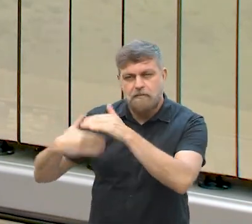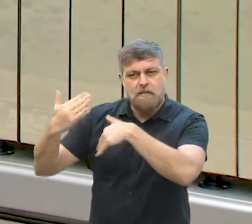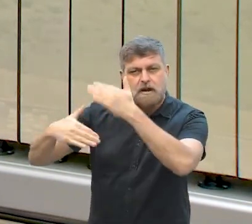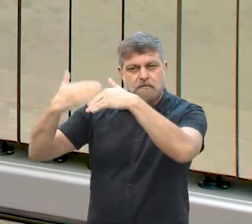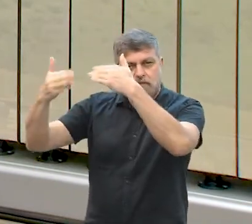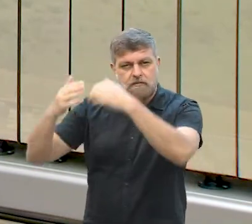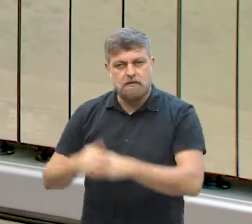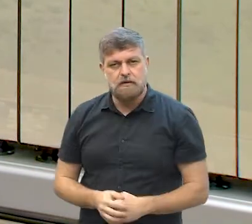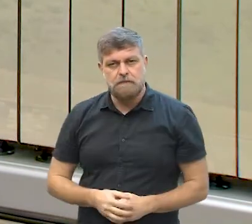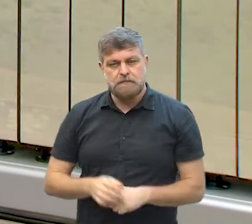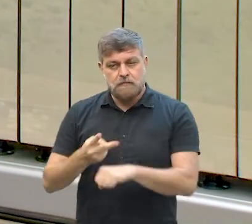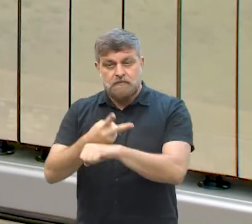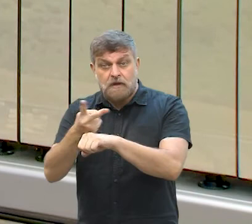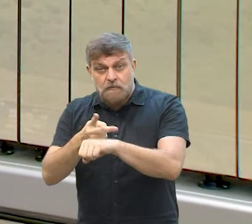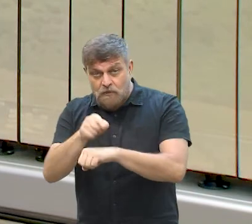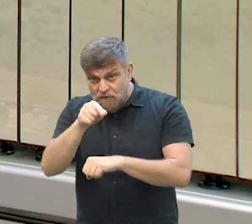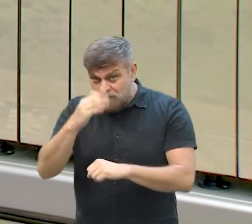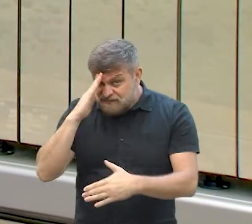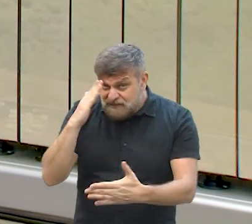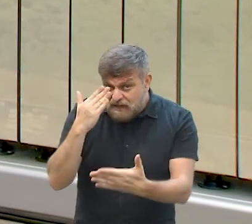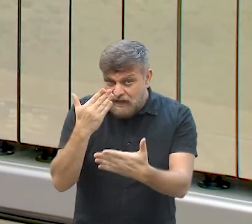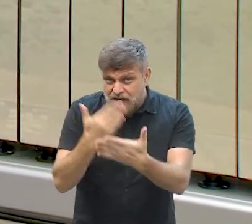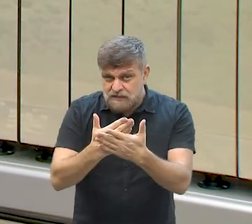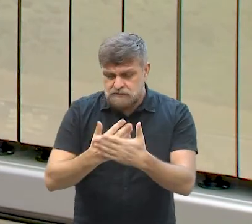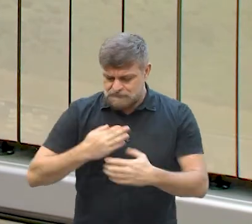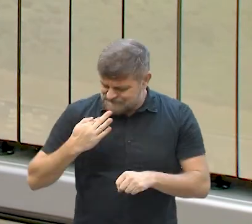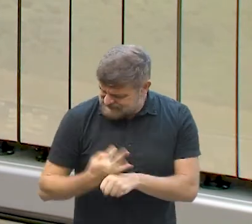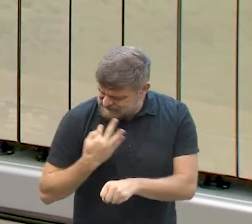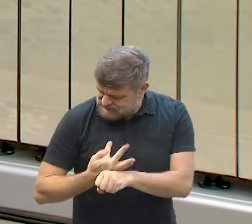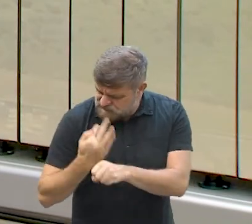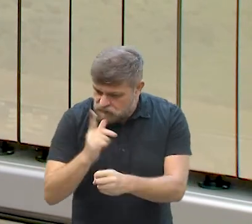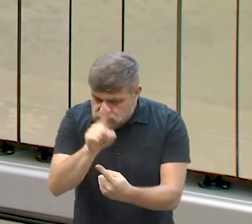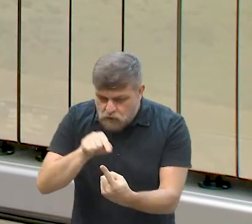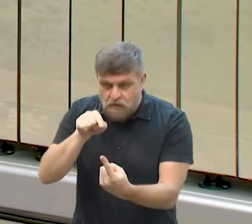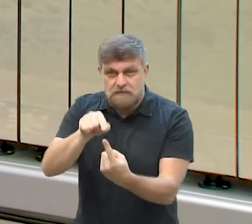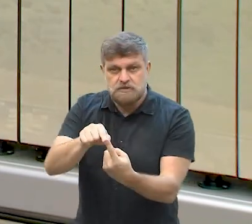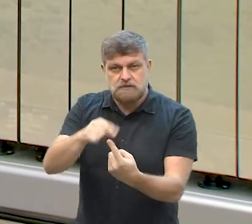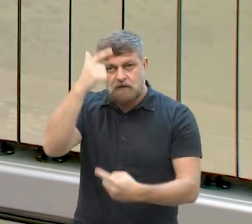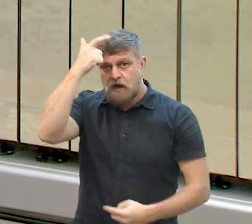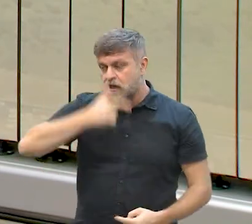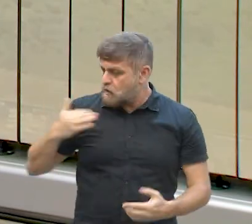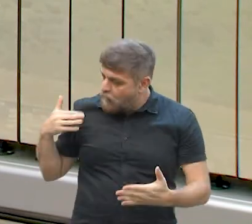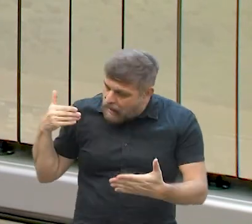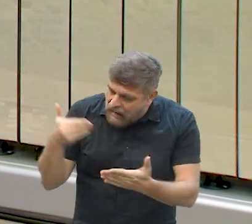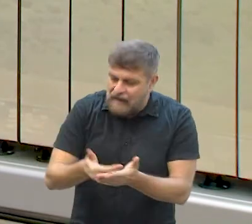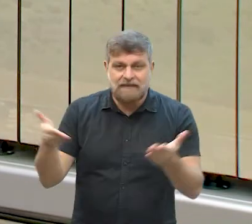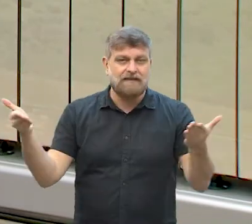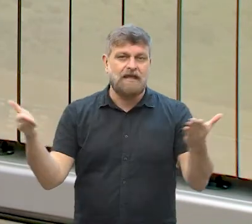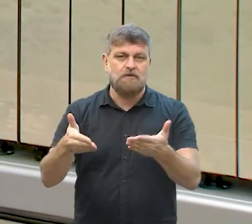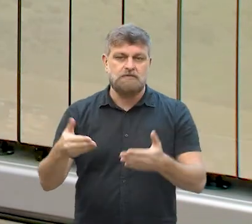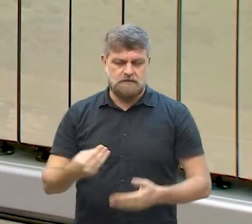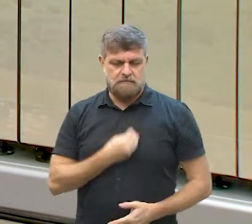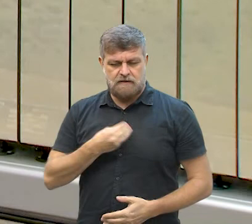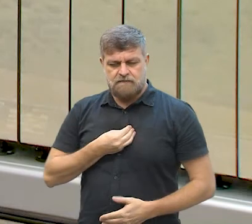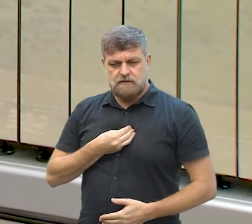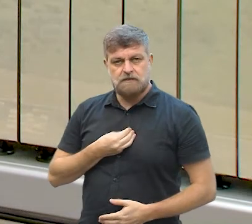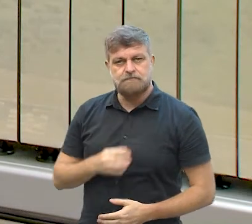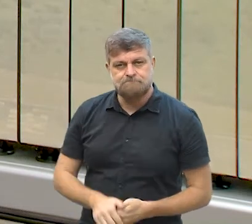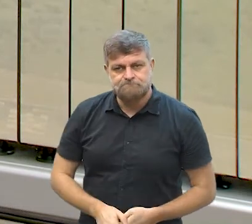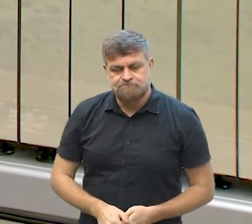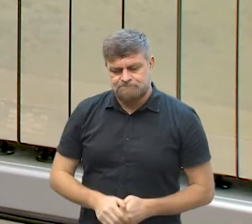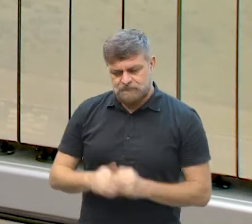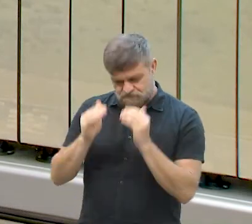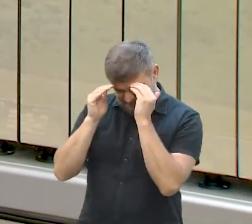se desenvolva, busque aquilo que você acredita, corra atrás dos seus objetivos. E eu faço isso até hoje na minha vida. E